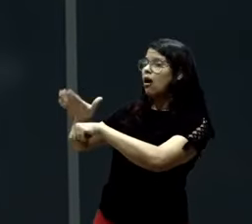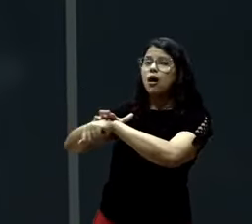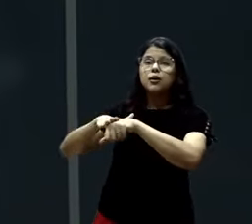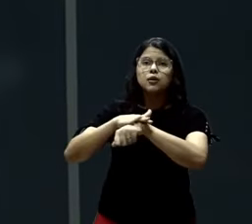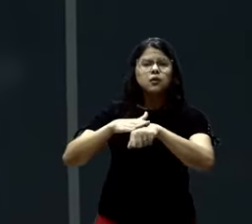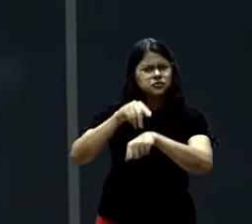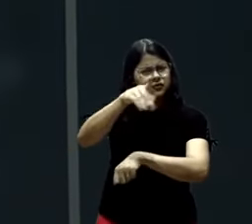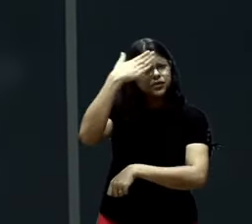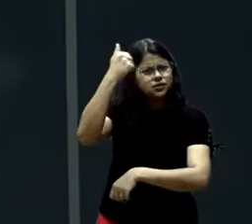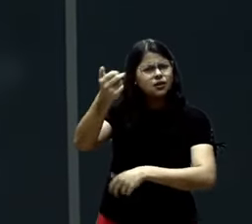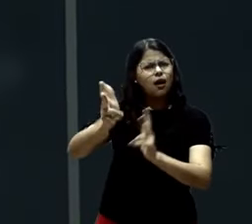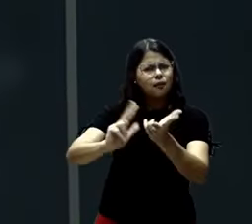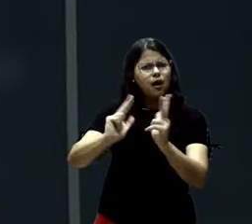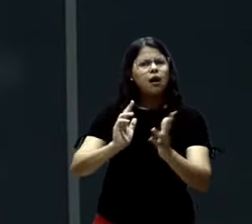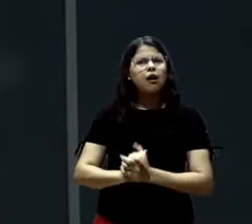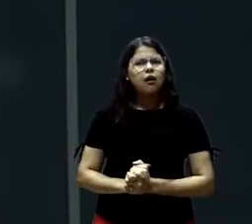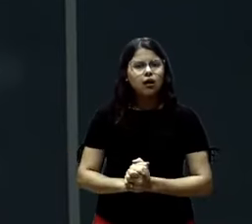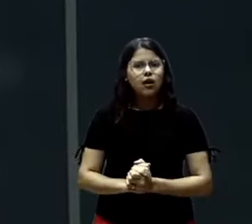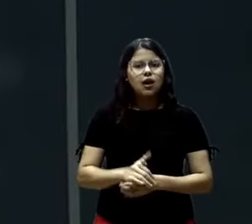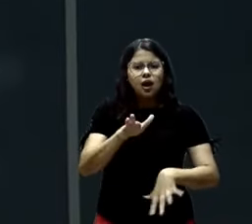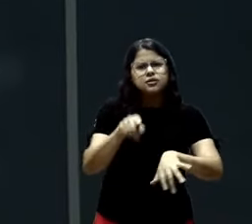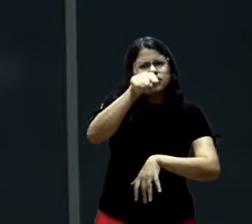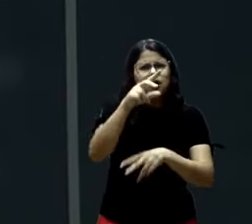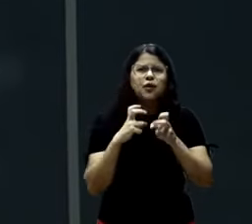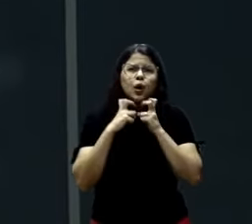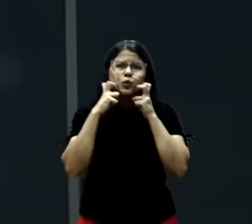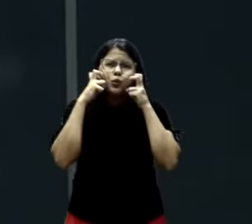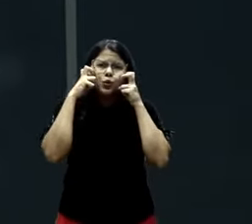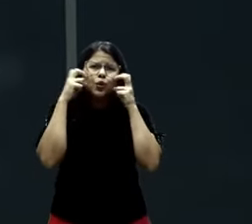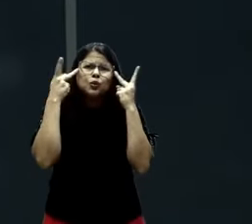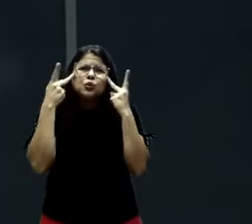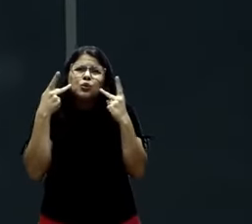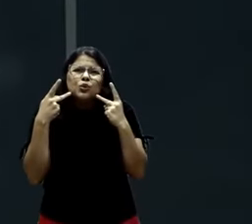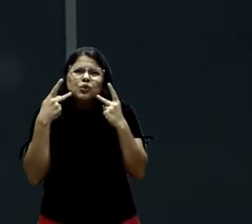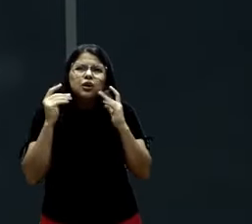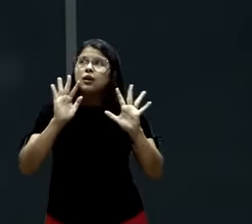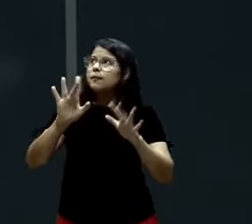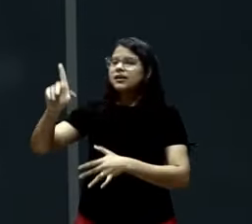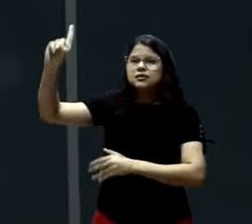qualquer pessoa. A única pessoa que você não vai ser tímido é com Deus.